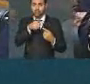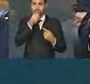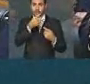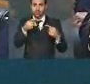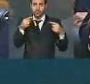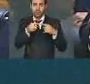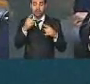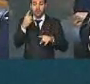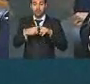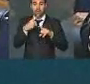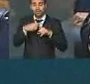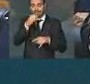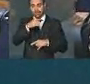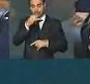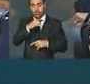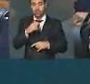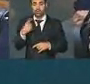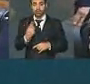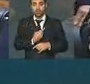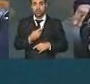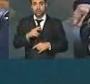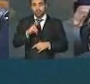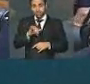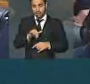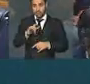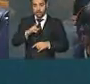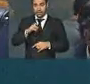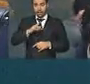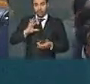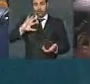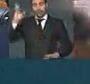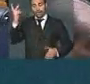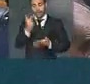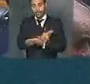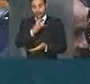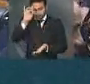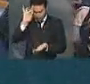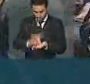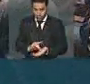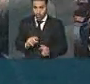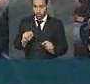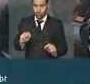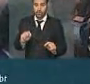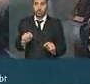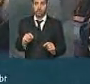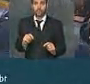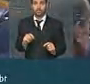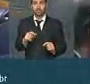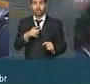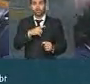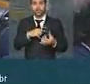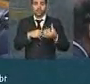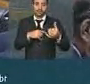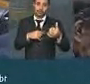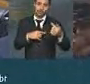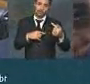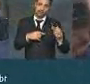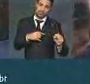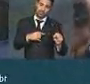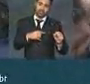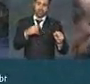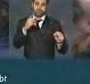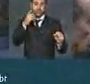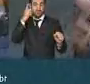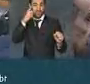pelo seguinte veja bem nós teremos fatalmente nós teremos fatalmente seis, sete, oito